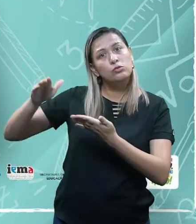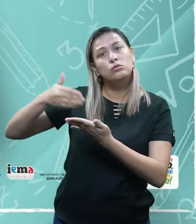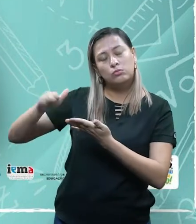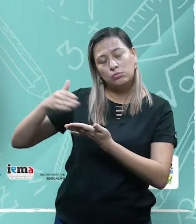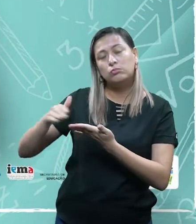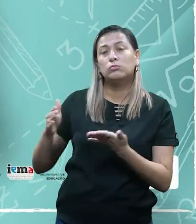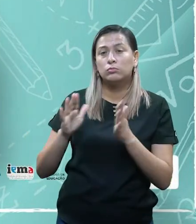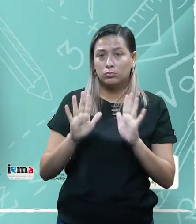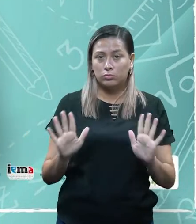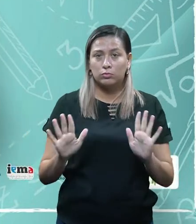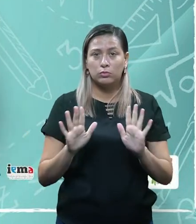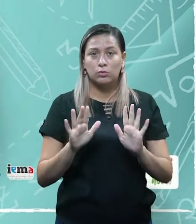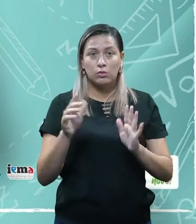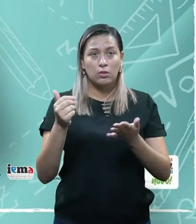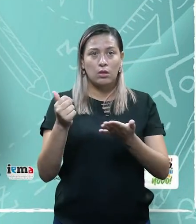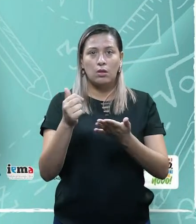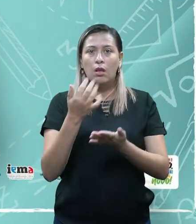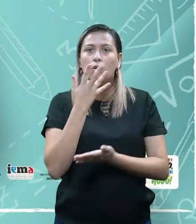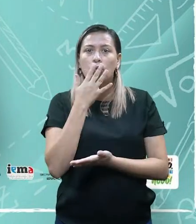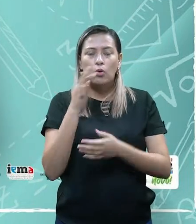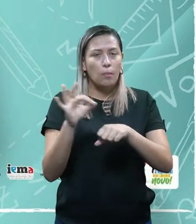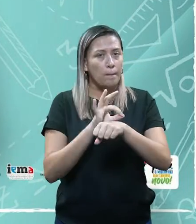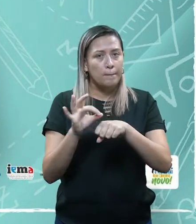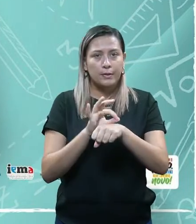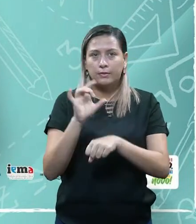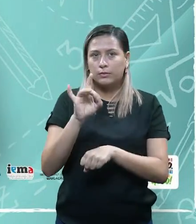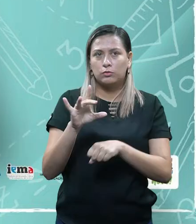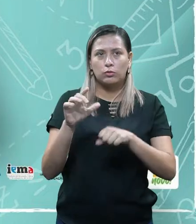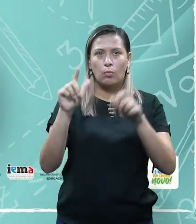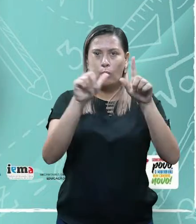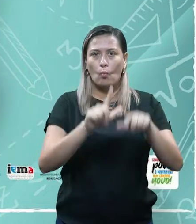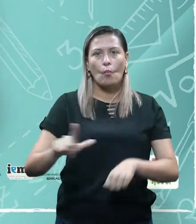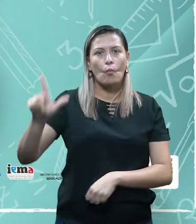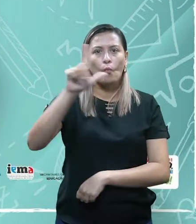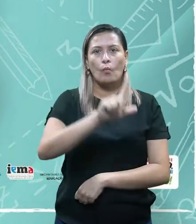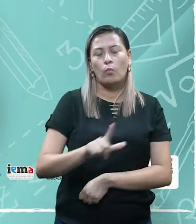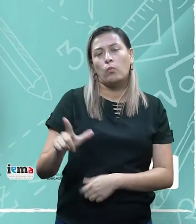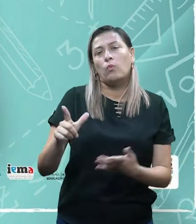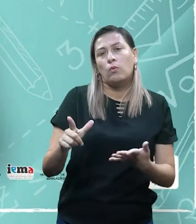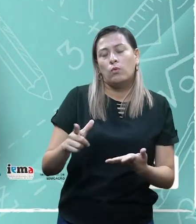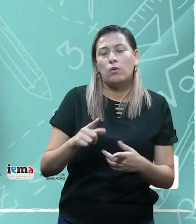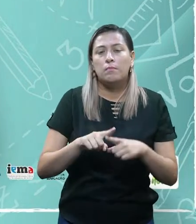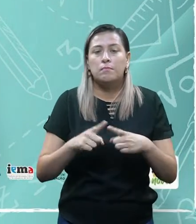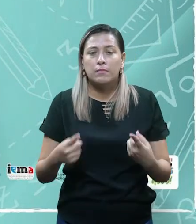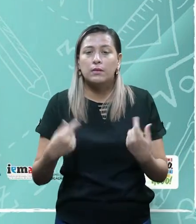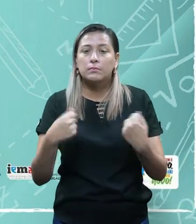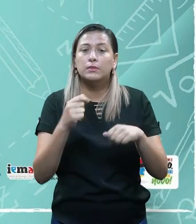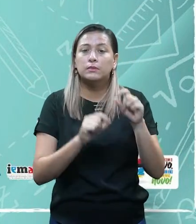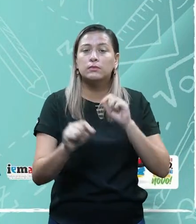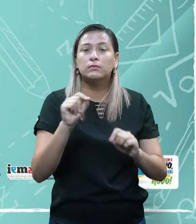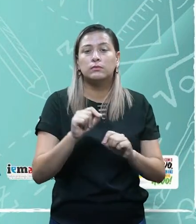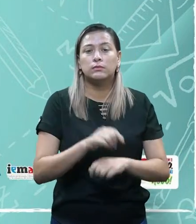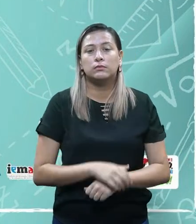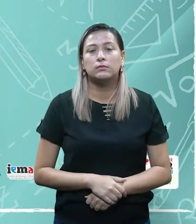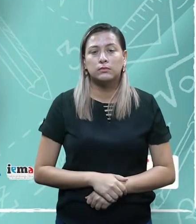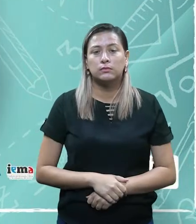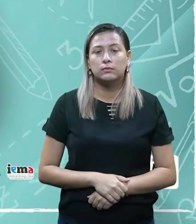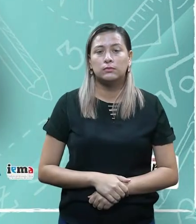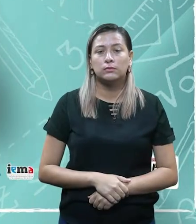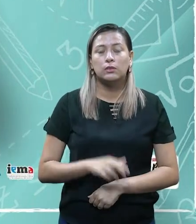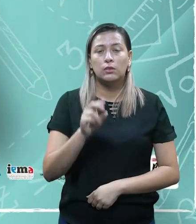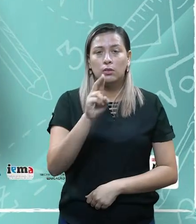deixar a tela pretinha sem nenhuma linha. Certo? E aí, para isso, você precisa acionar o Ctrl F7.